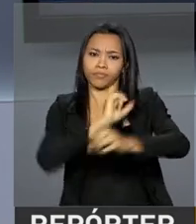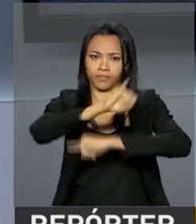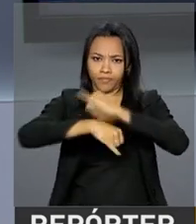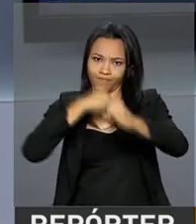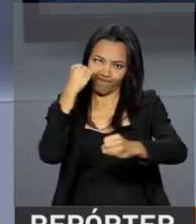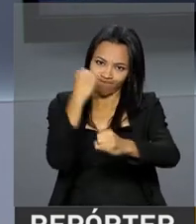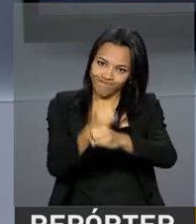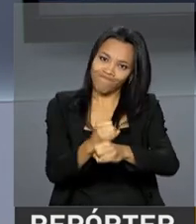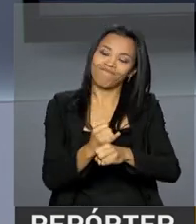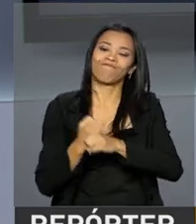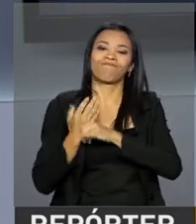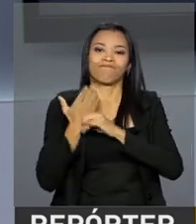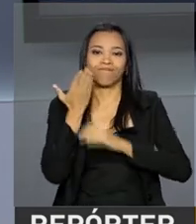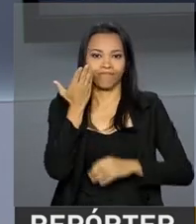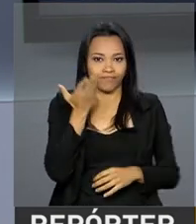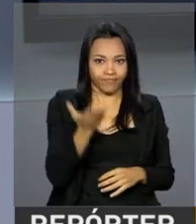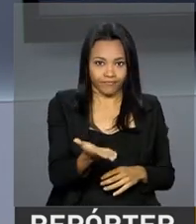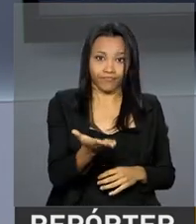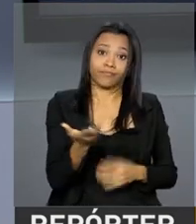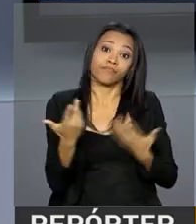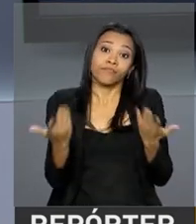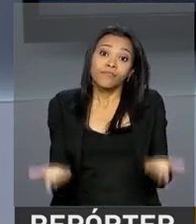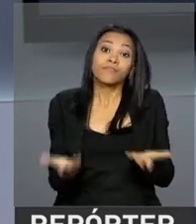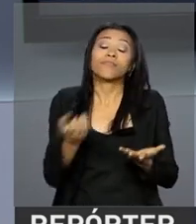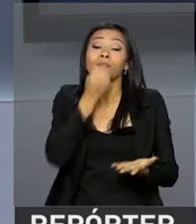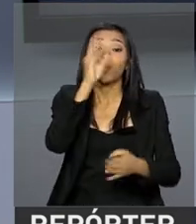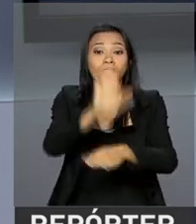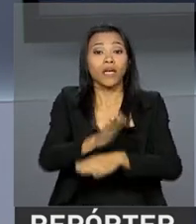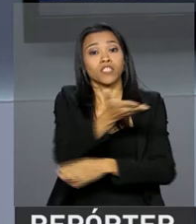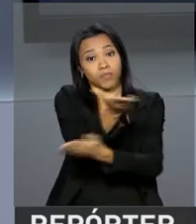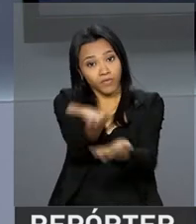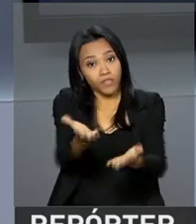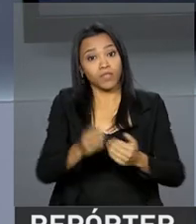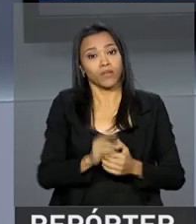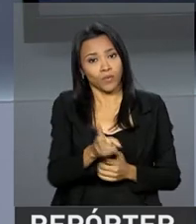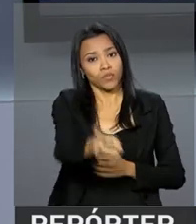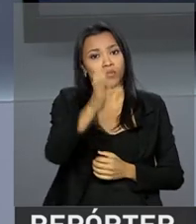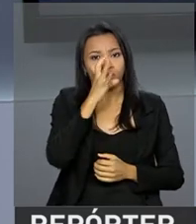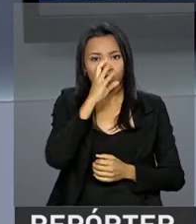também está disponível na nossa página na internet. Uma boa tarde para você